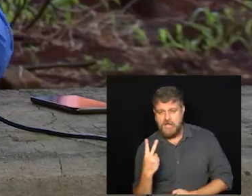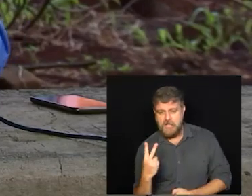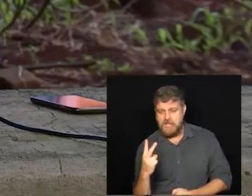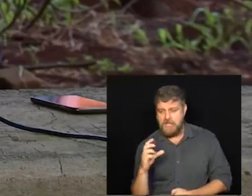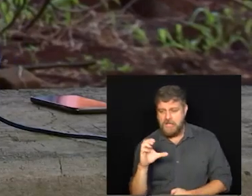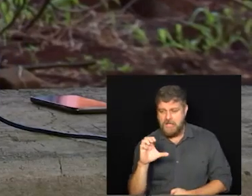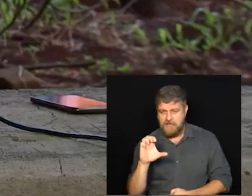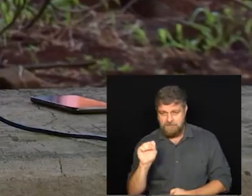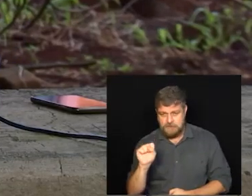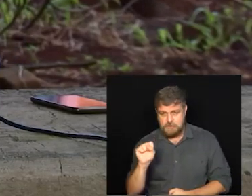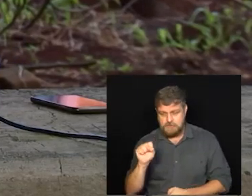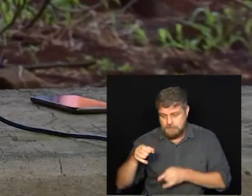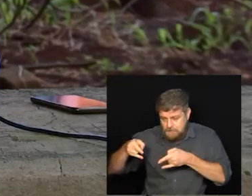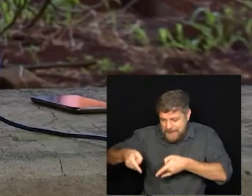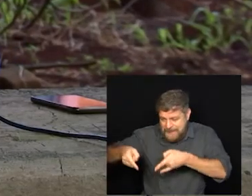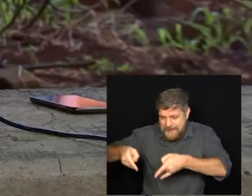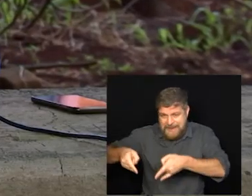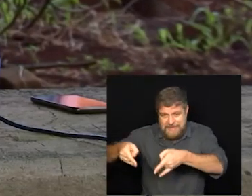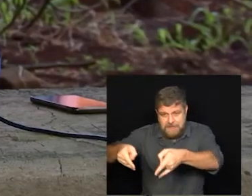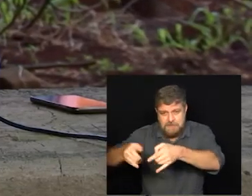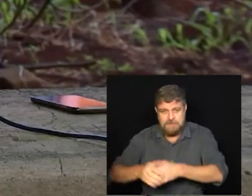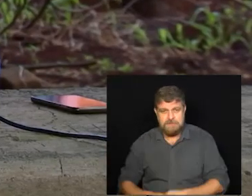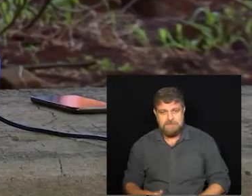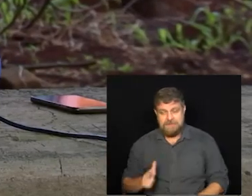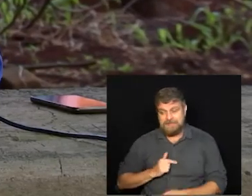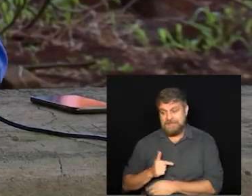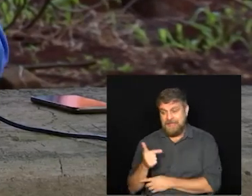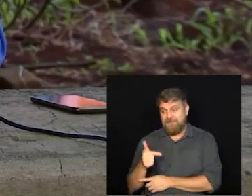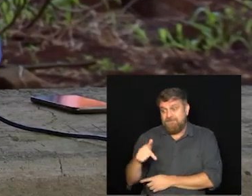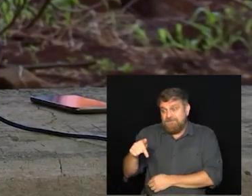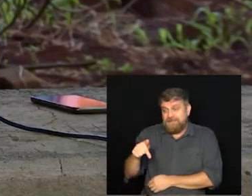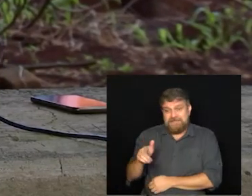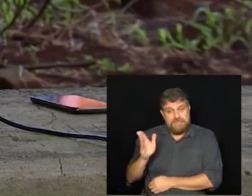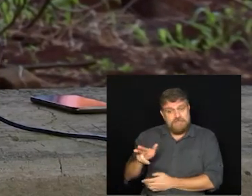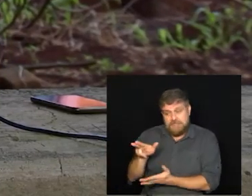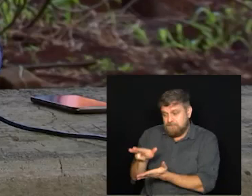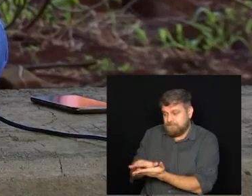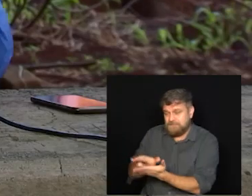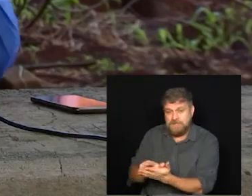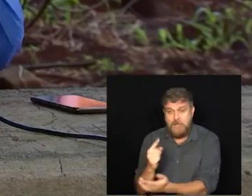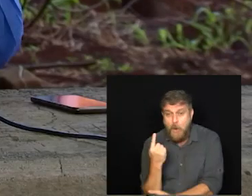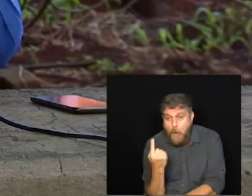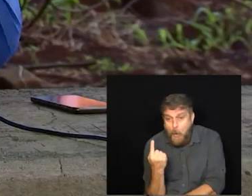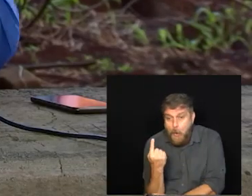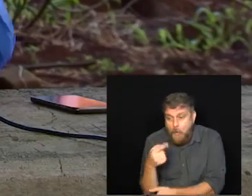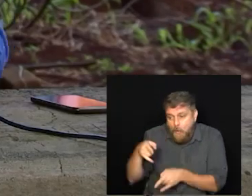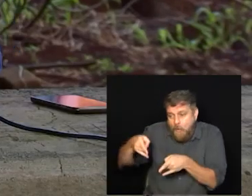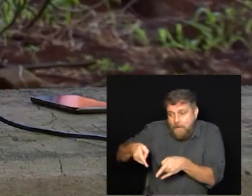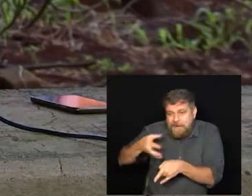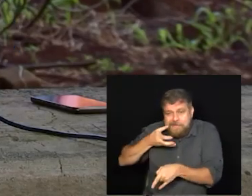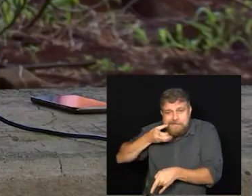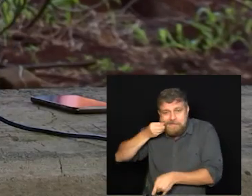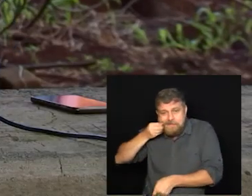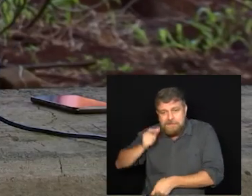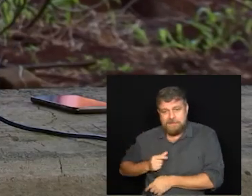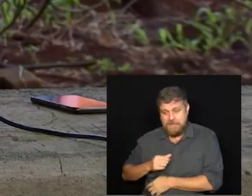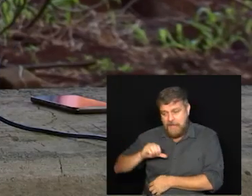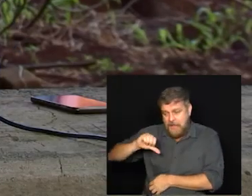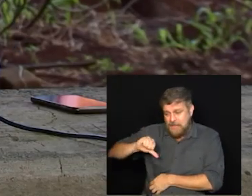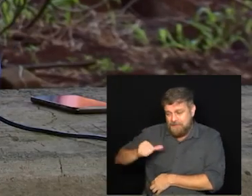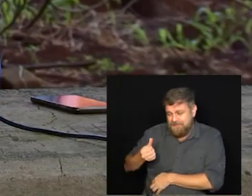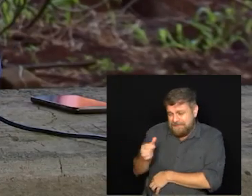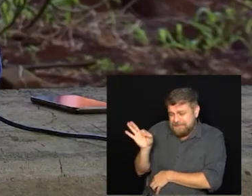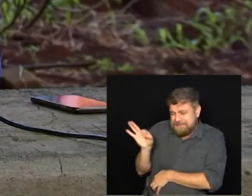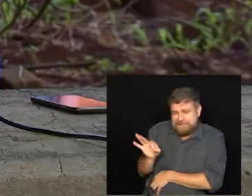pool de 34. Nós estamos com 27 leitos internados, só tem uma vaga, então está com 96% de